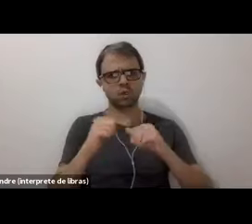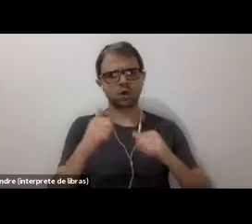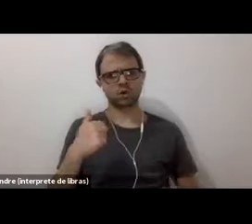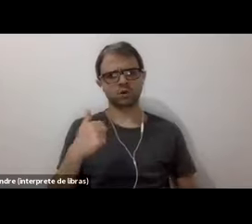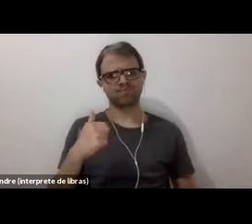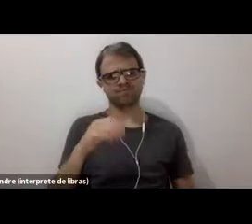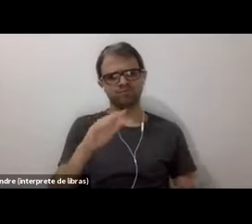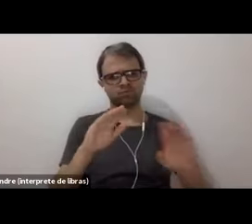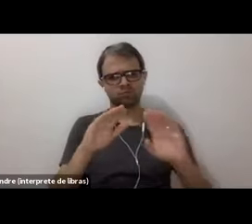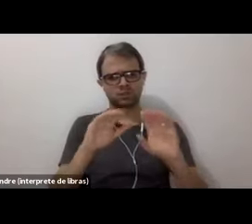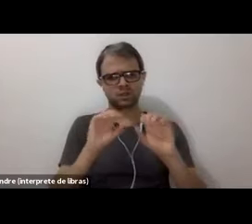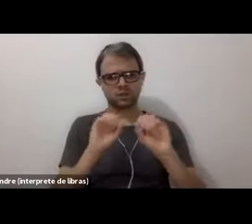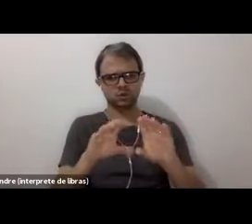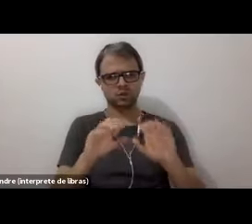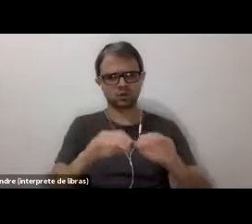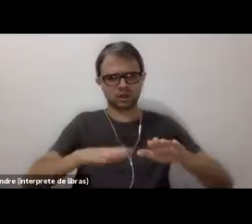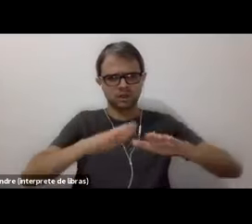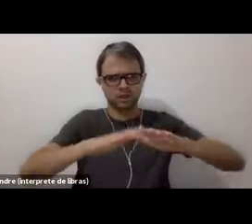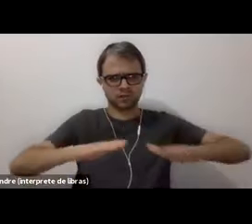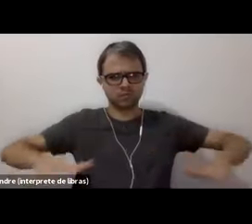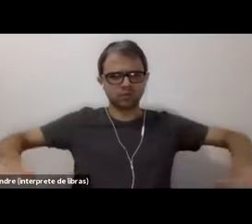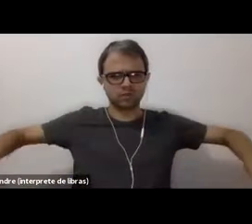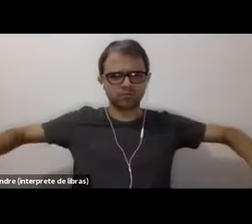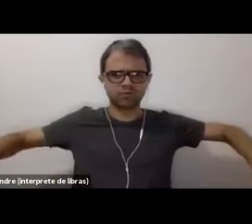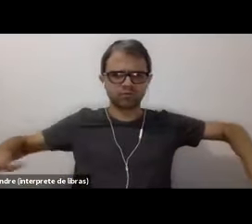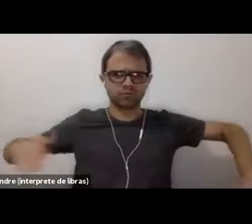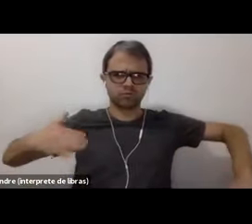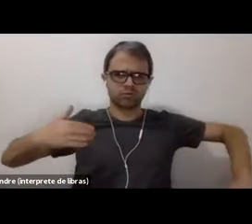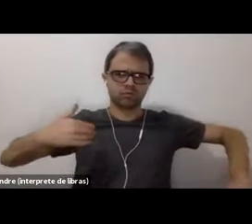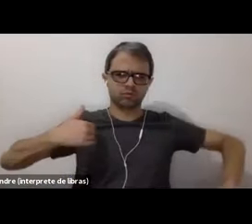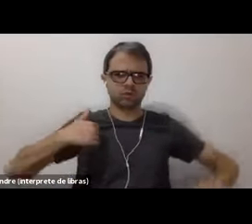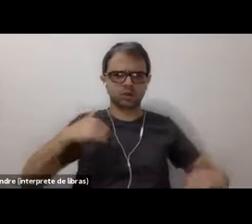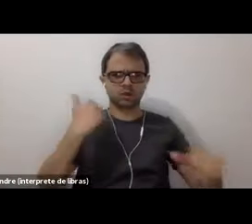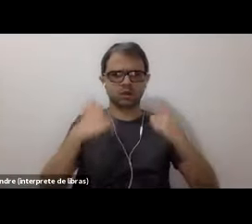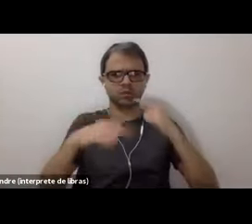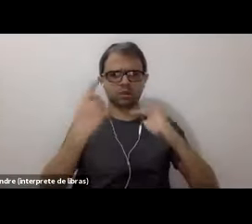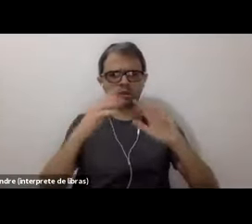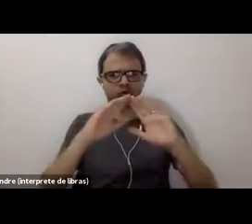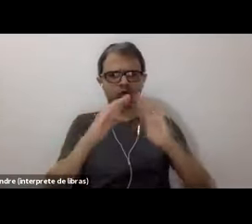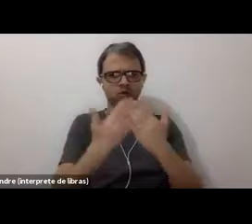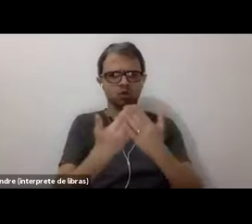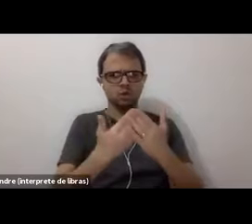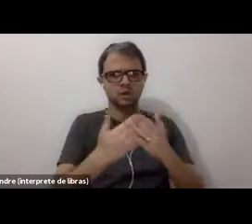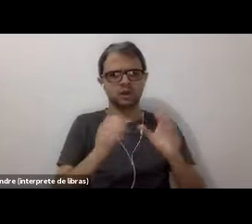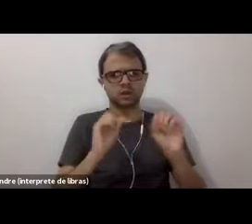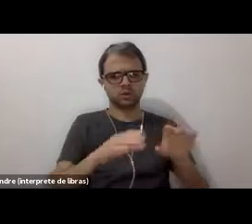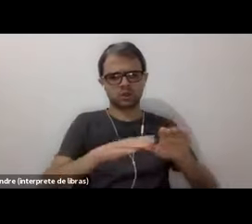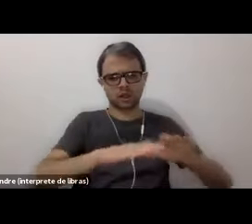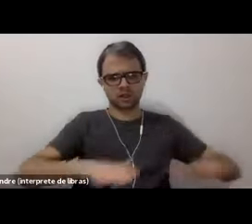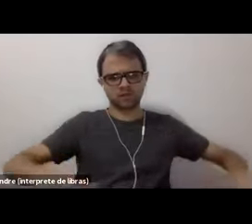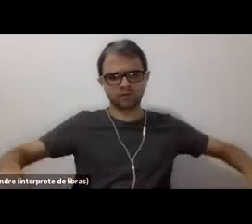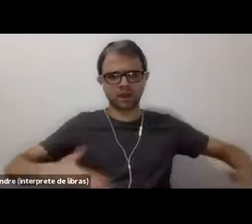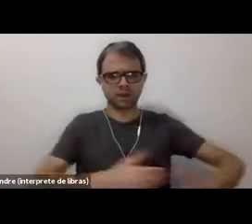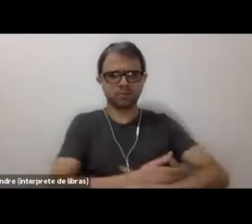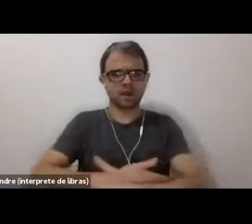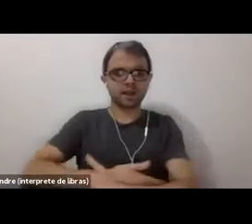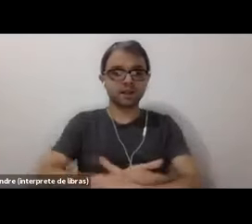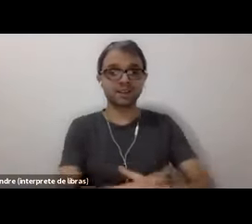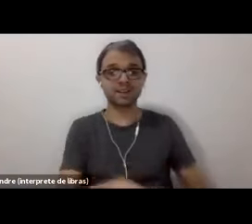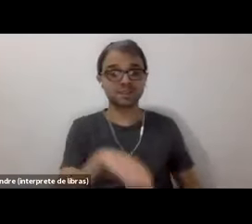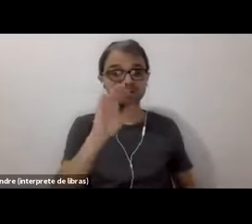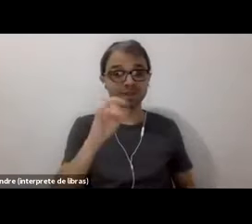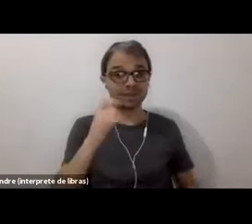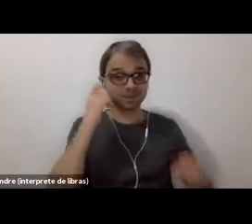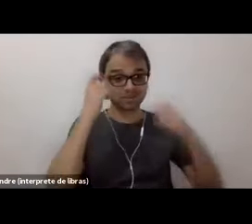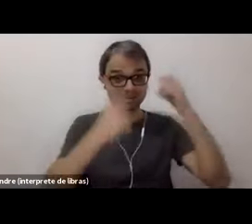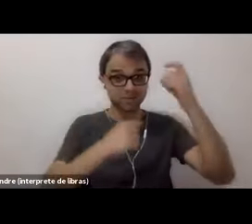uma escola de ensino berçário, educação infantil e ensino fundamental. A preocupação com os pequenos, eu acho que é o